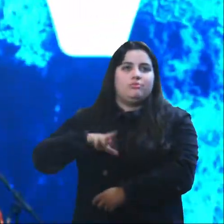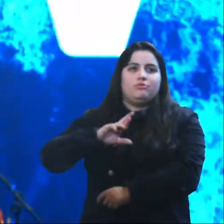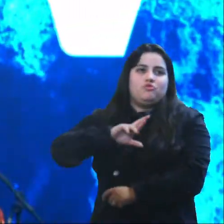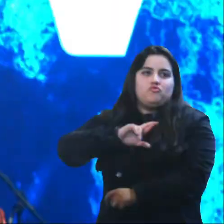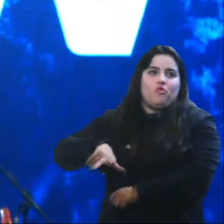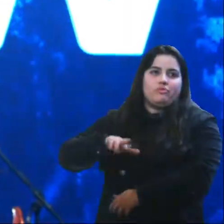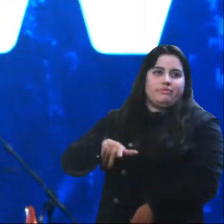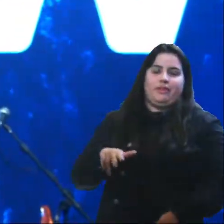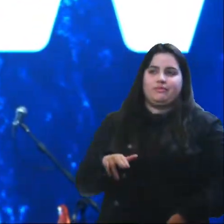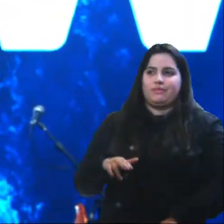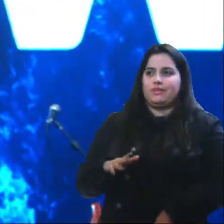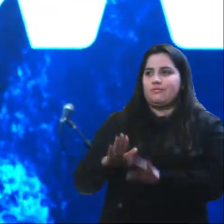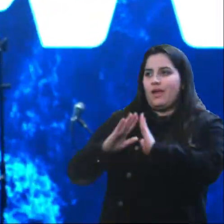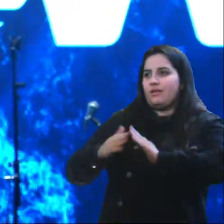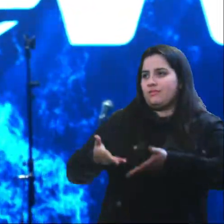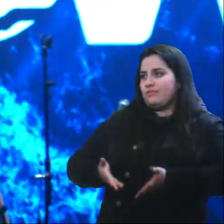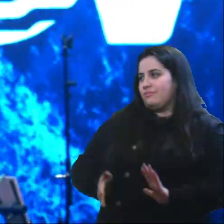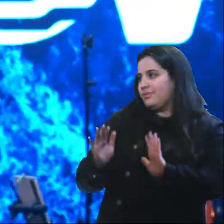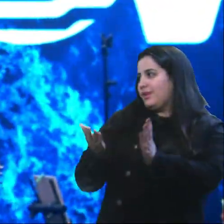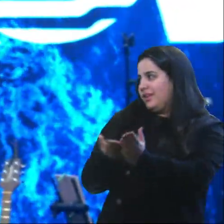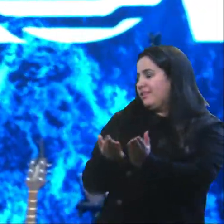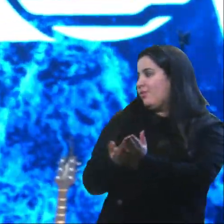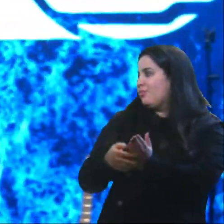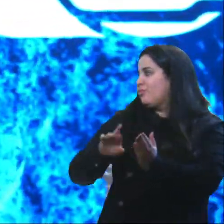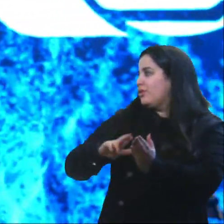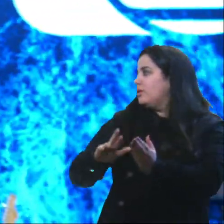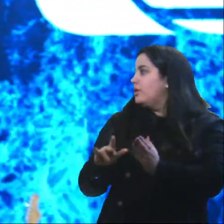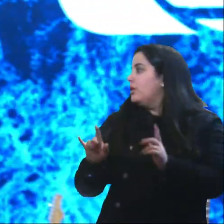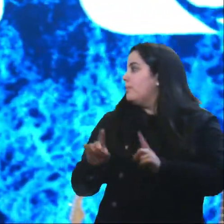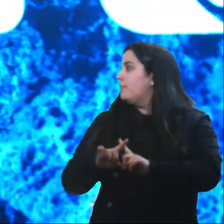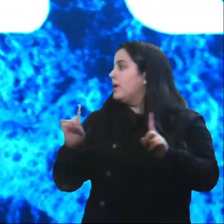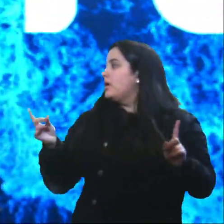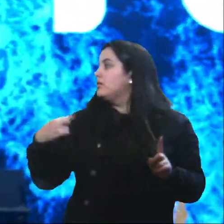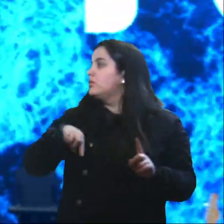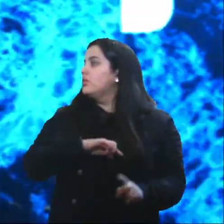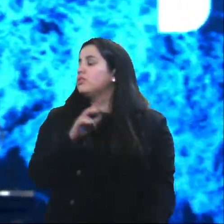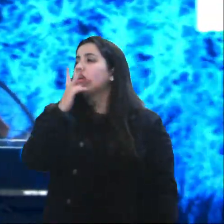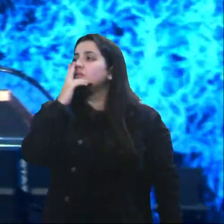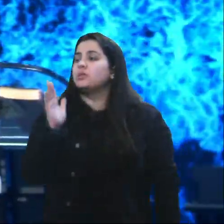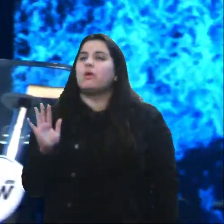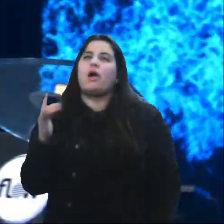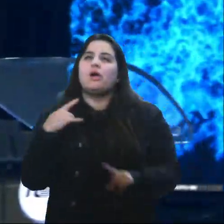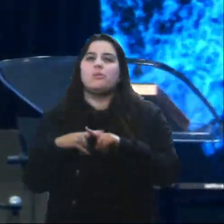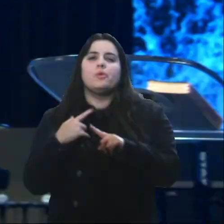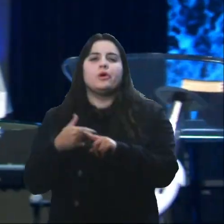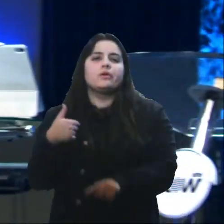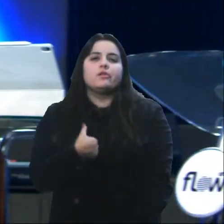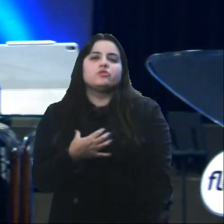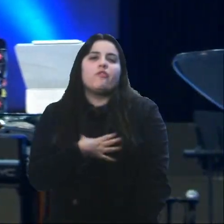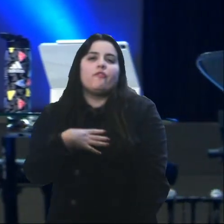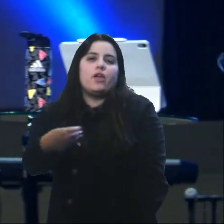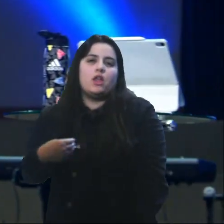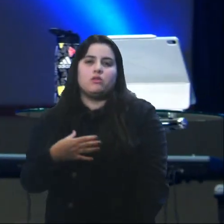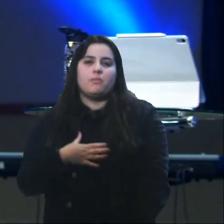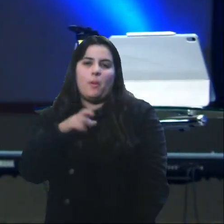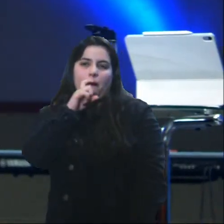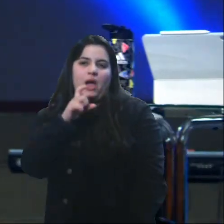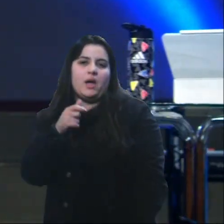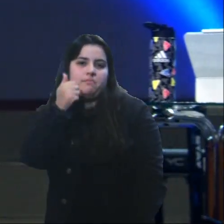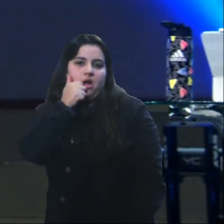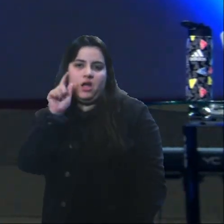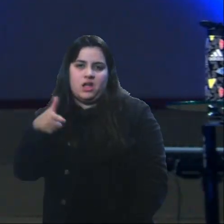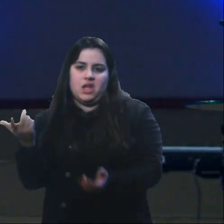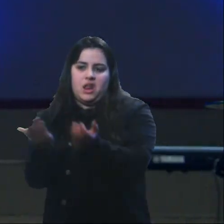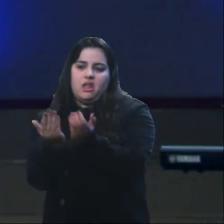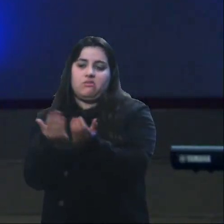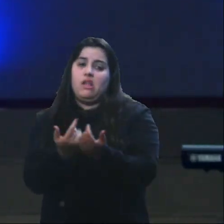cristão, mas eu já vi muito isso, a gente acha que simplesmente por ser filho de crente eu sou um crentinho, mas a